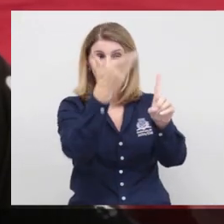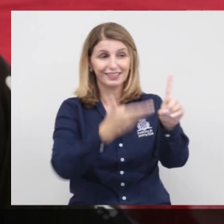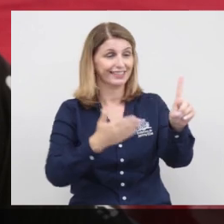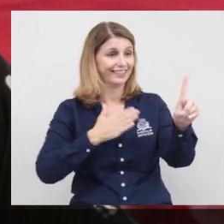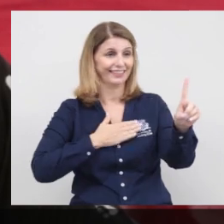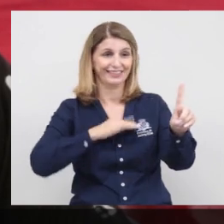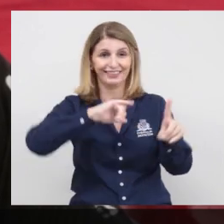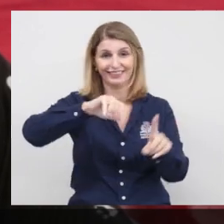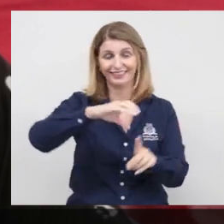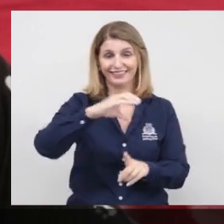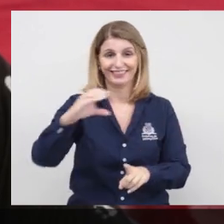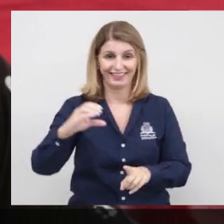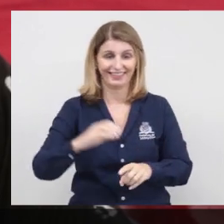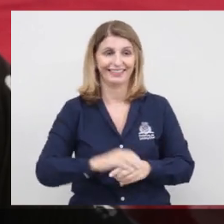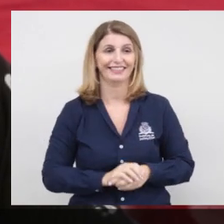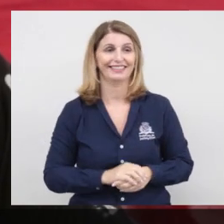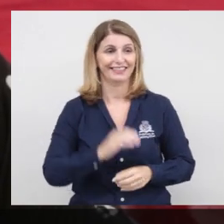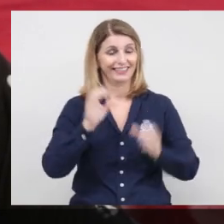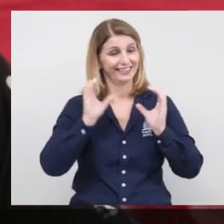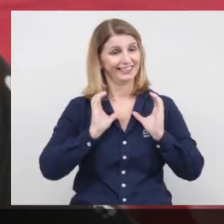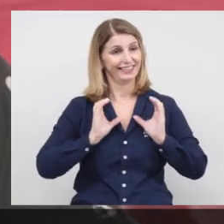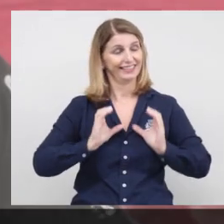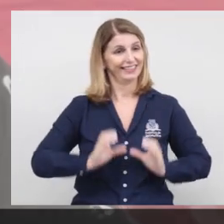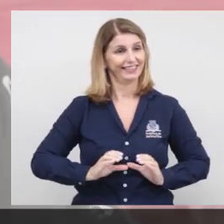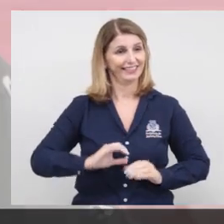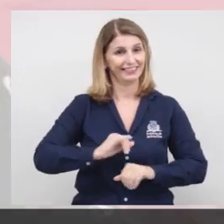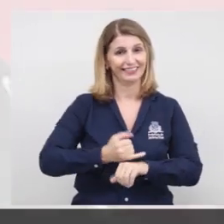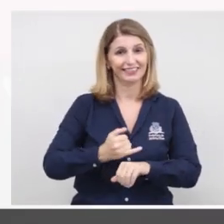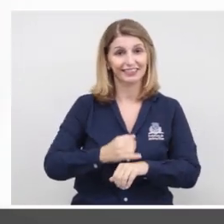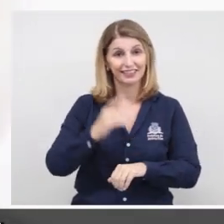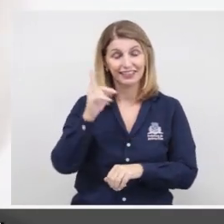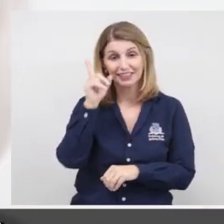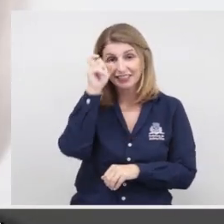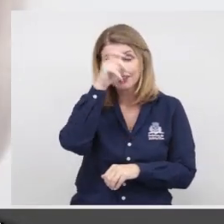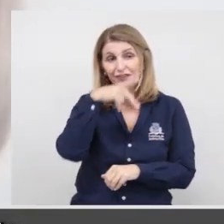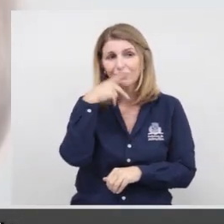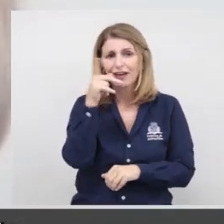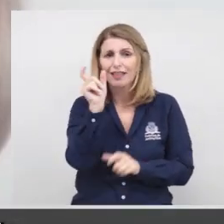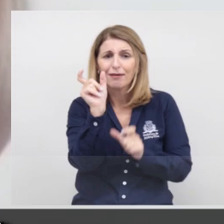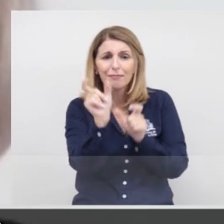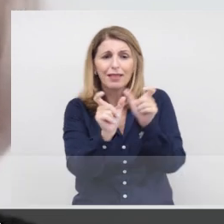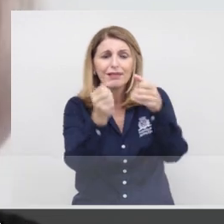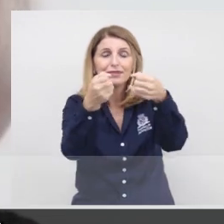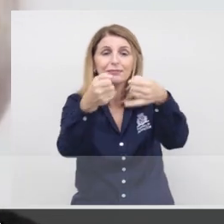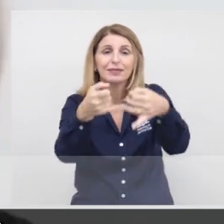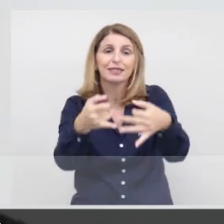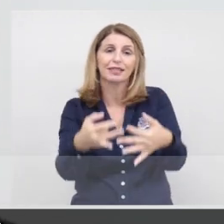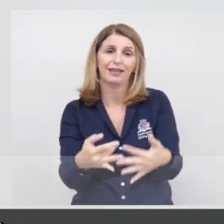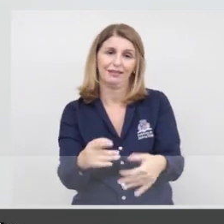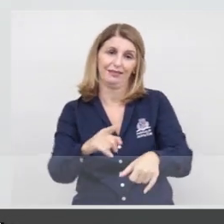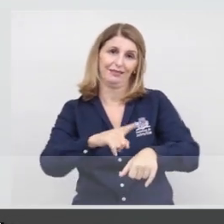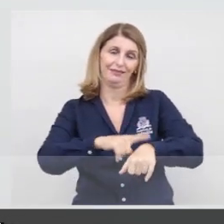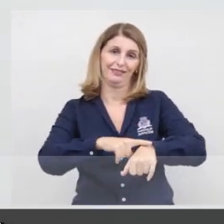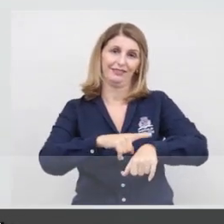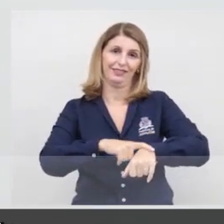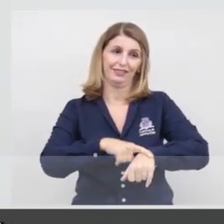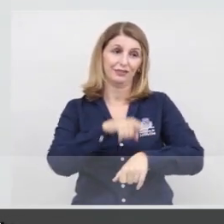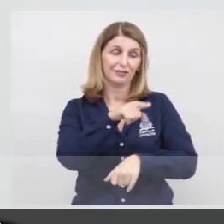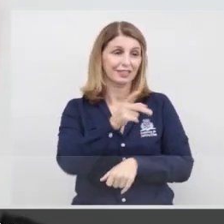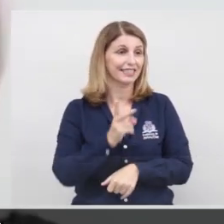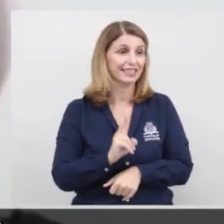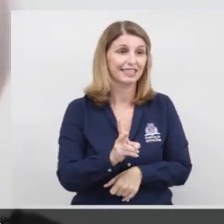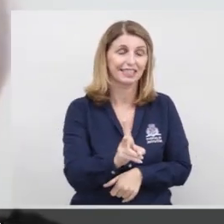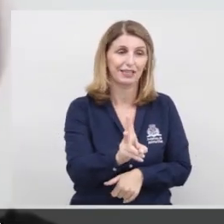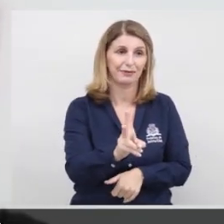por ser o nosso ídolo do Joinville e também hoje o cidadão de um interesse fica até difícil traduzir em poucas palavras né